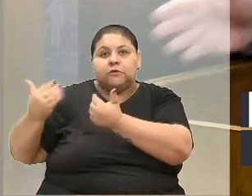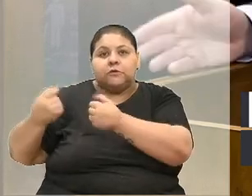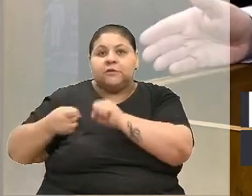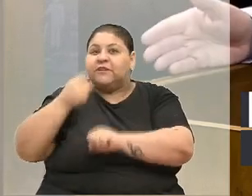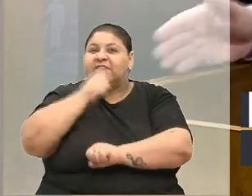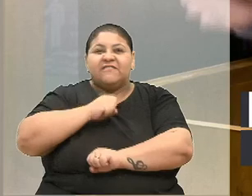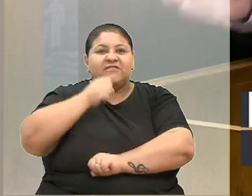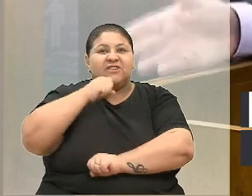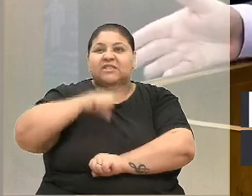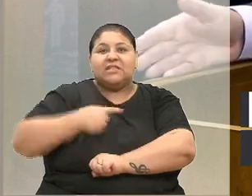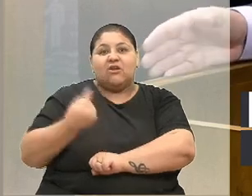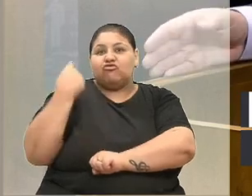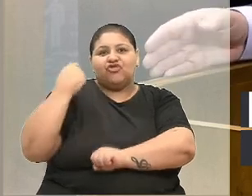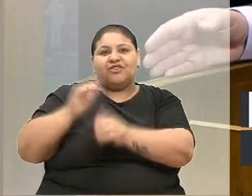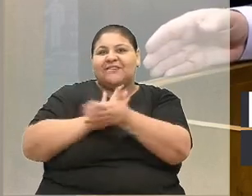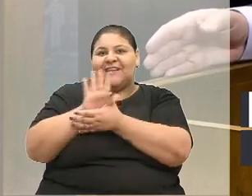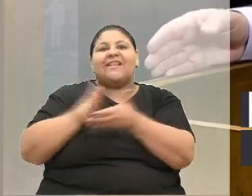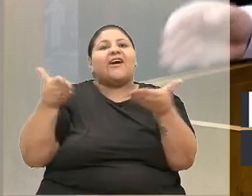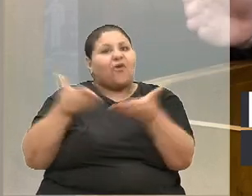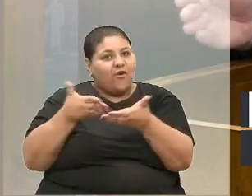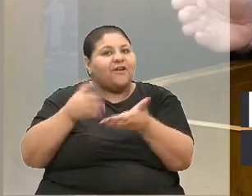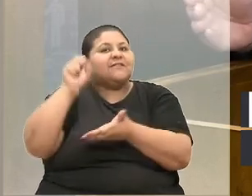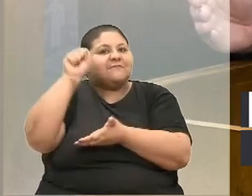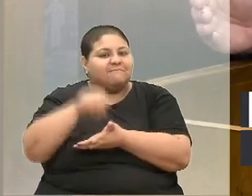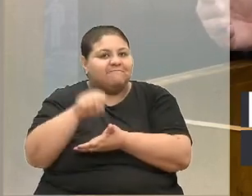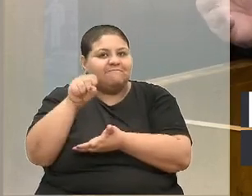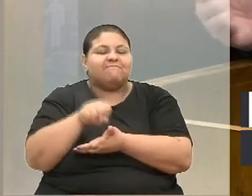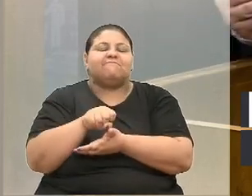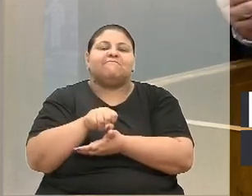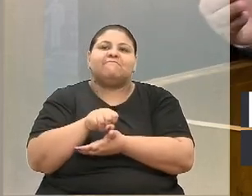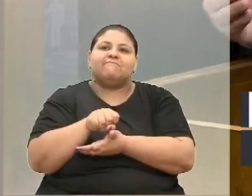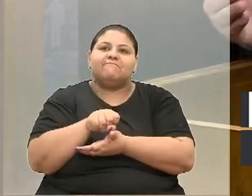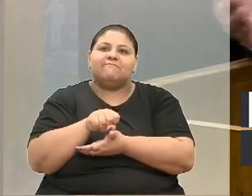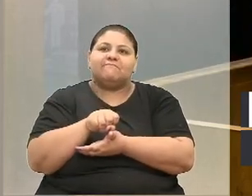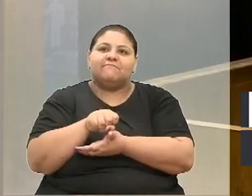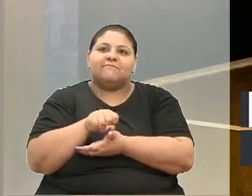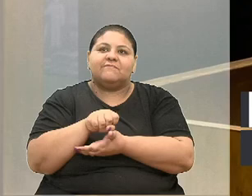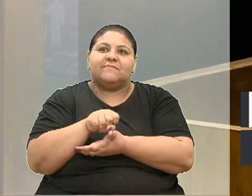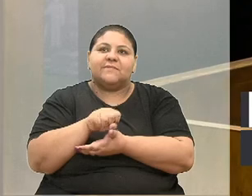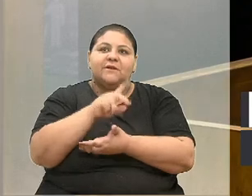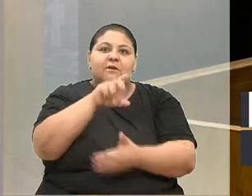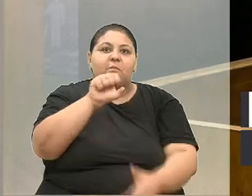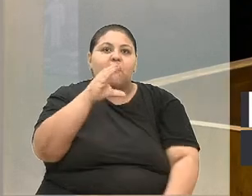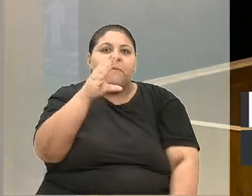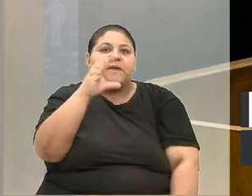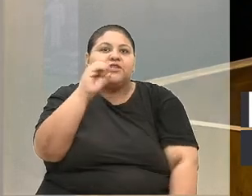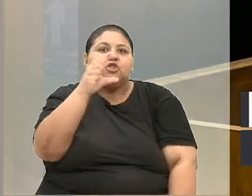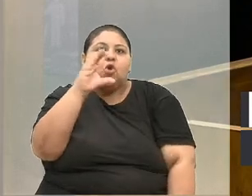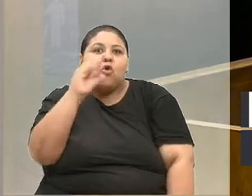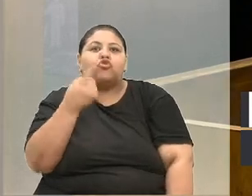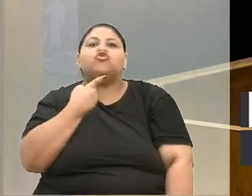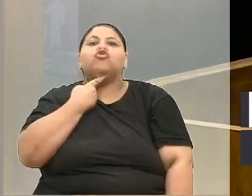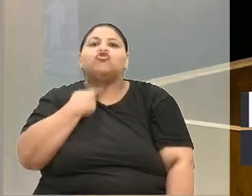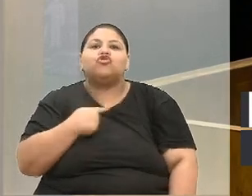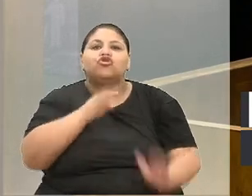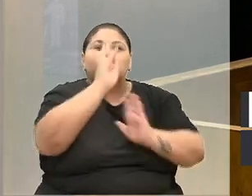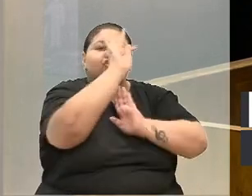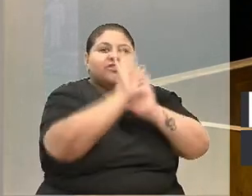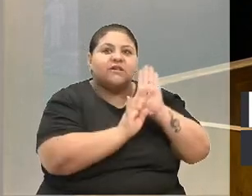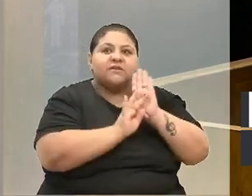antigamente nós não tínhamos, agora estão aparecendo. O chamado pescoço de texto, que é aquele pescoço, né,